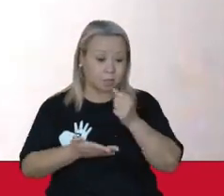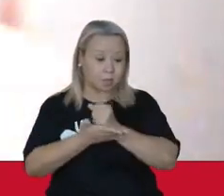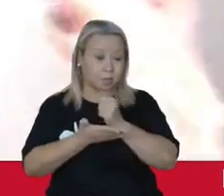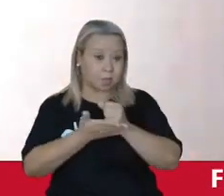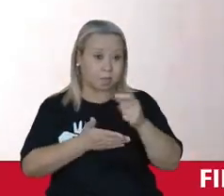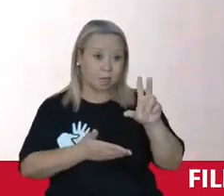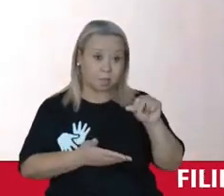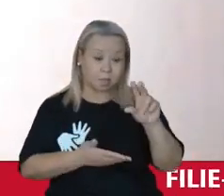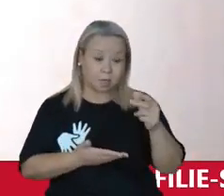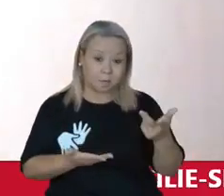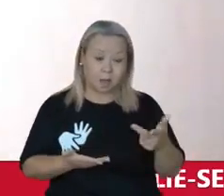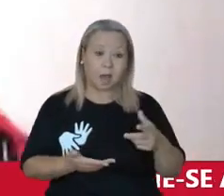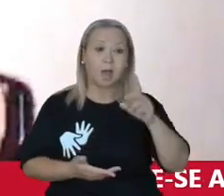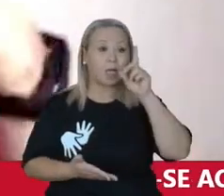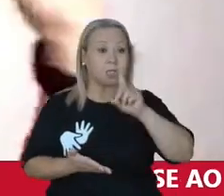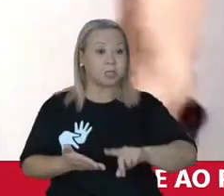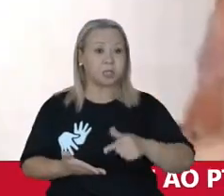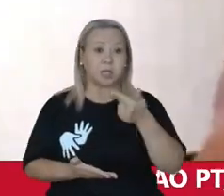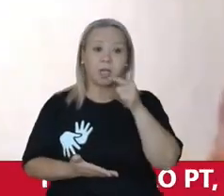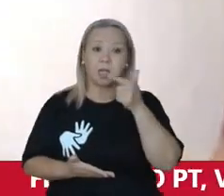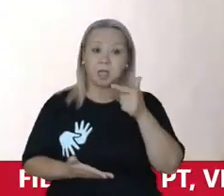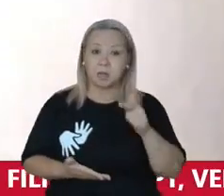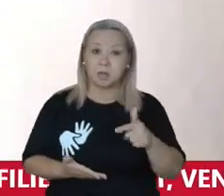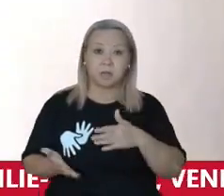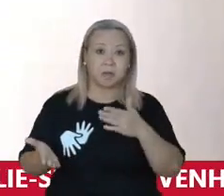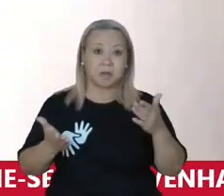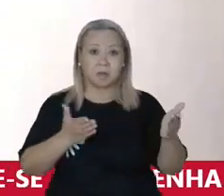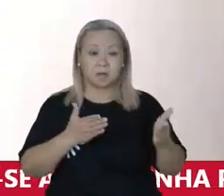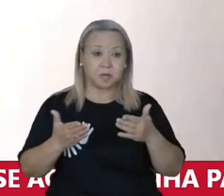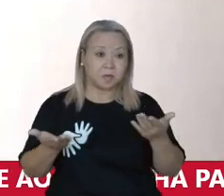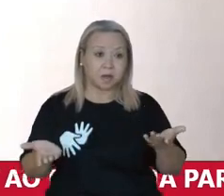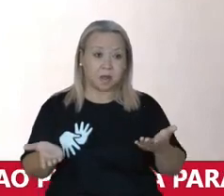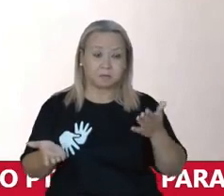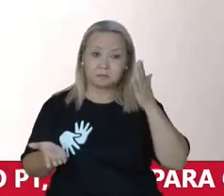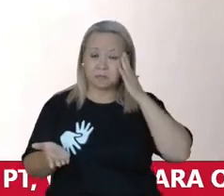sem direitos, sem jornada definida. Quer dizer, você pode ter que trabalhar, às vezes,